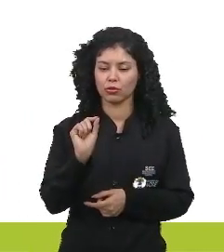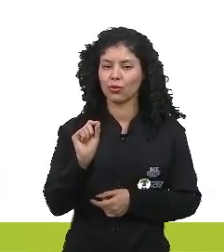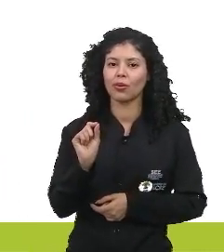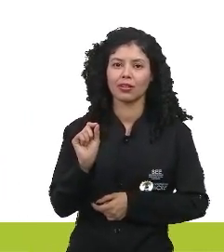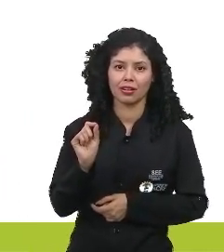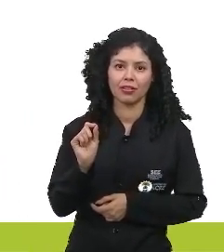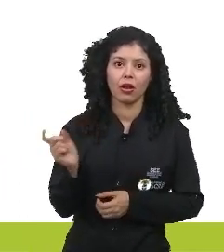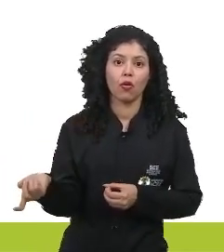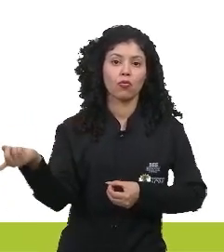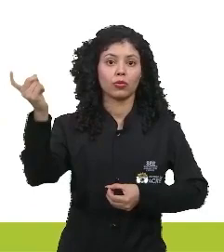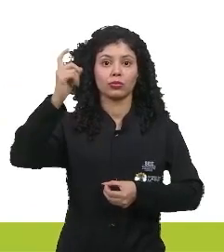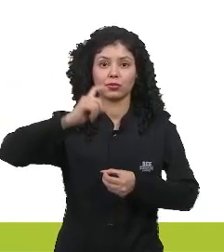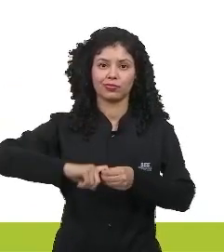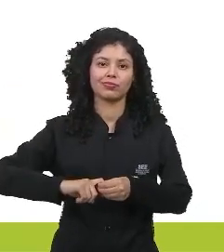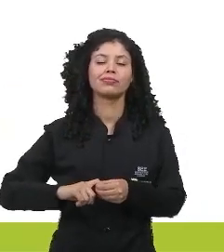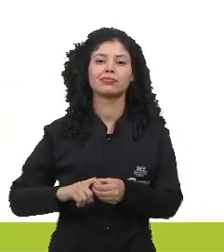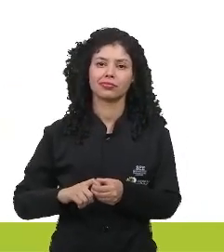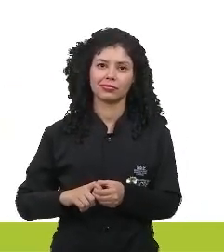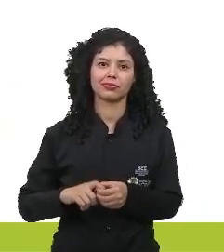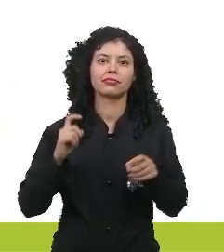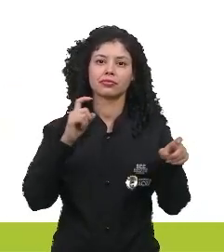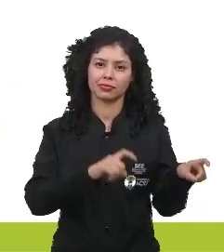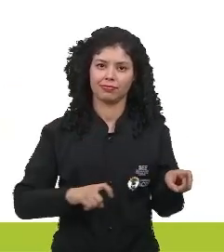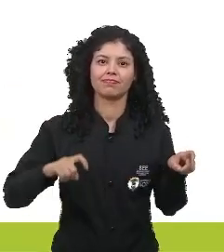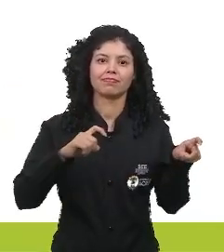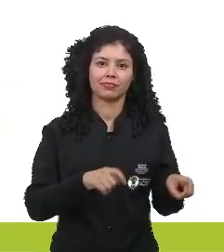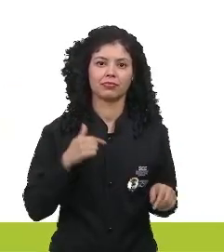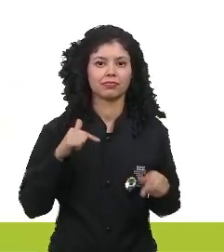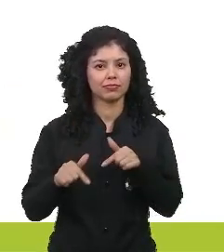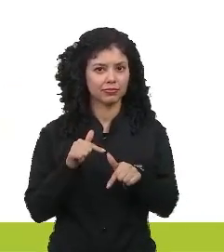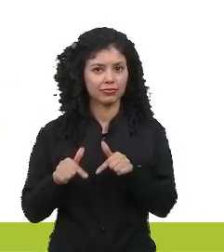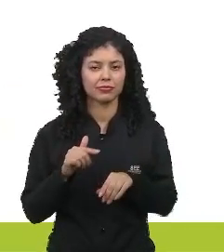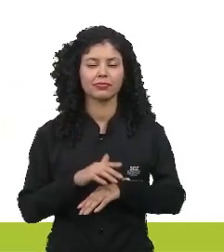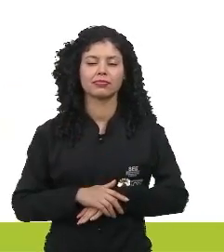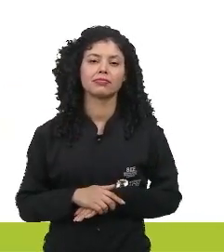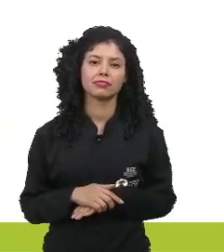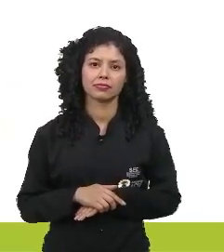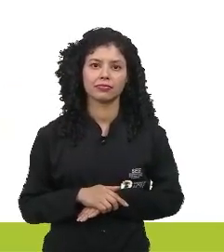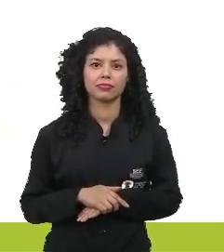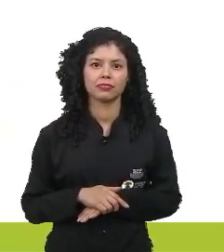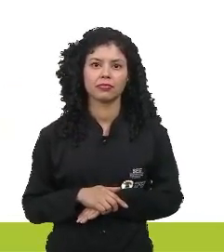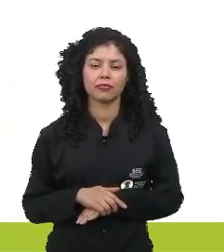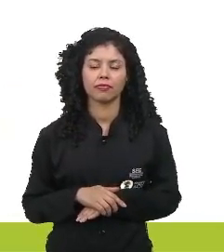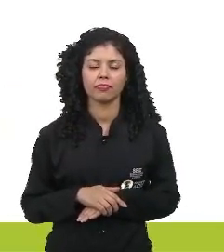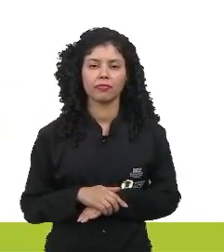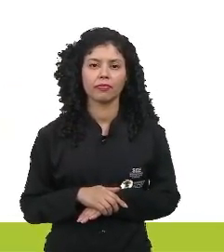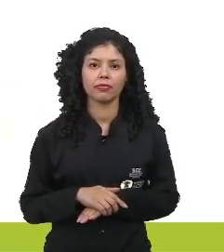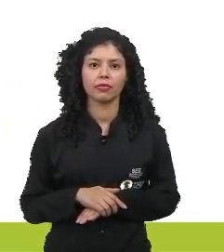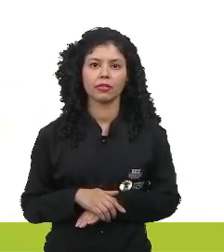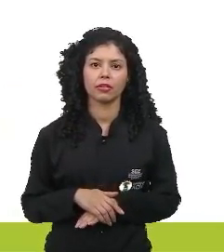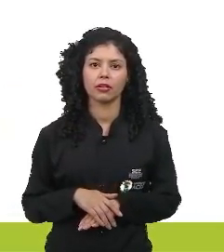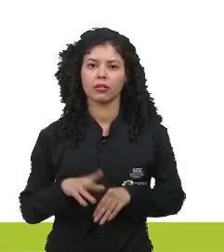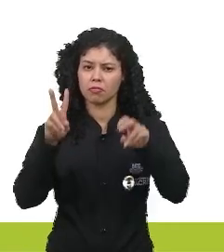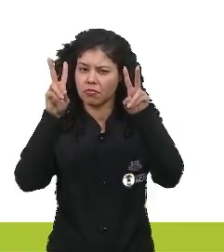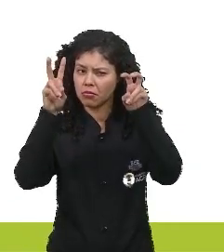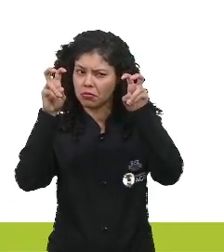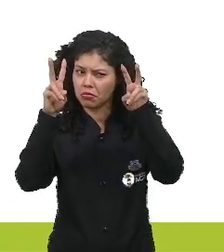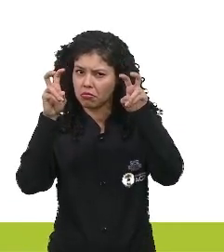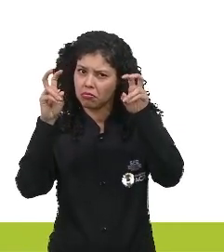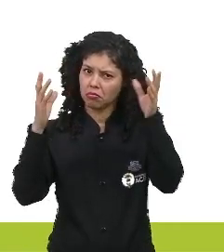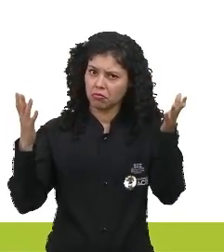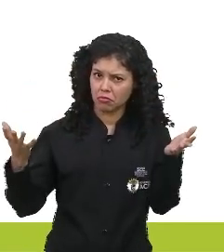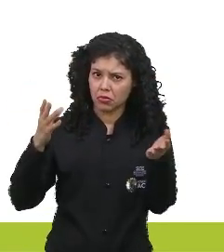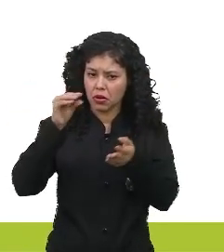alternativa e acabavam voltando para as fazendas para trabalhar de maneira aí de uma semi-escravidão,